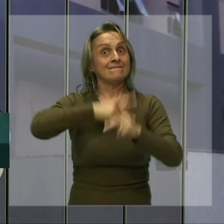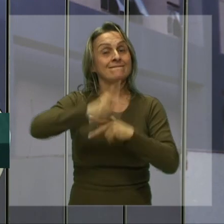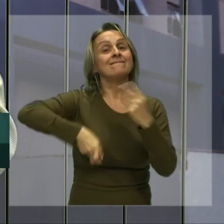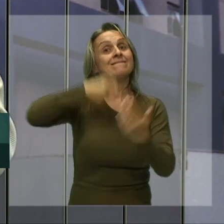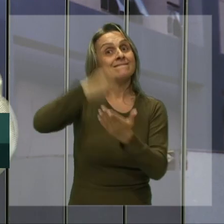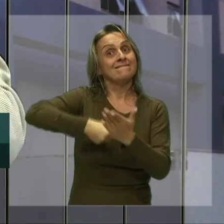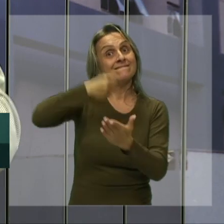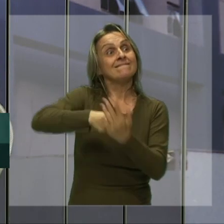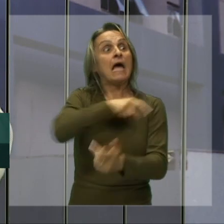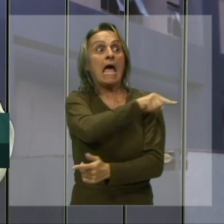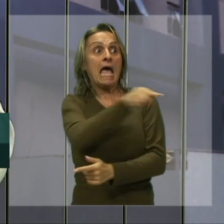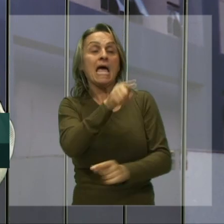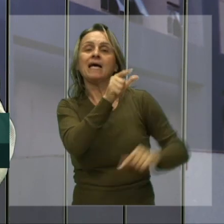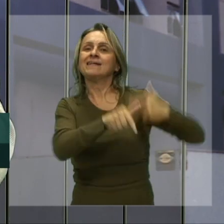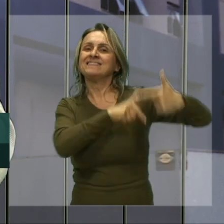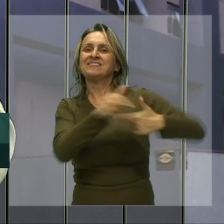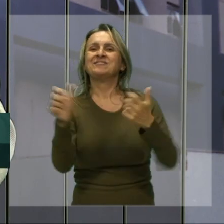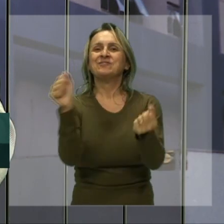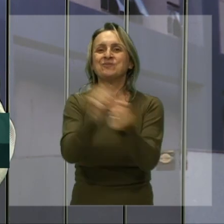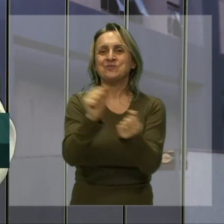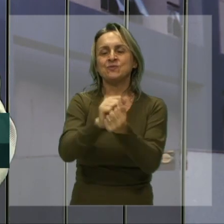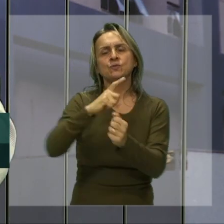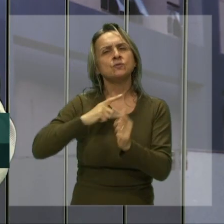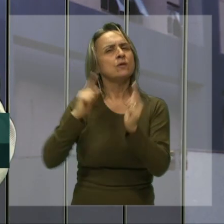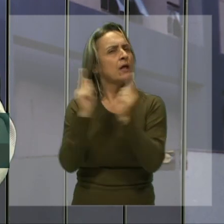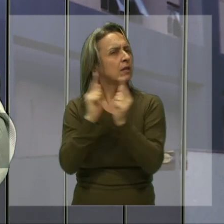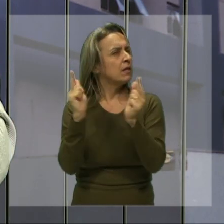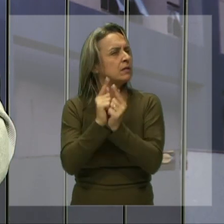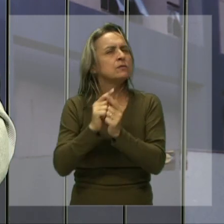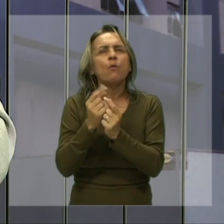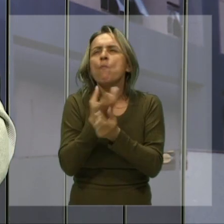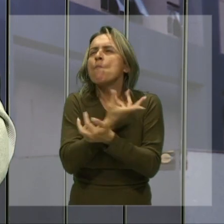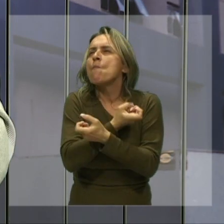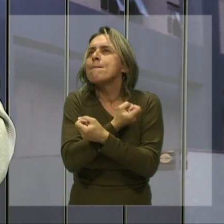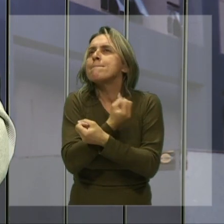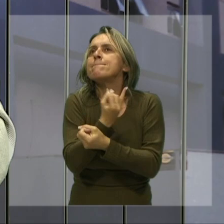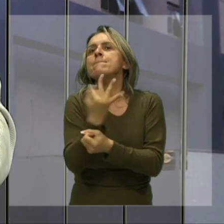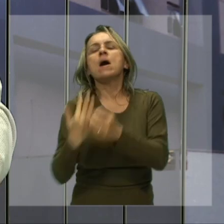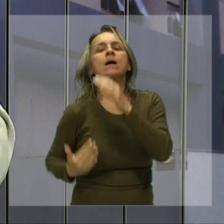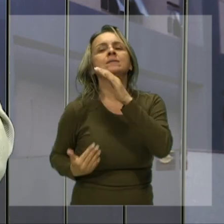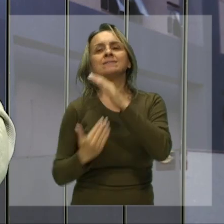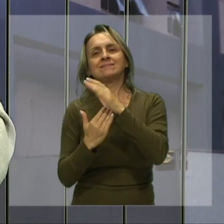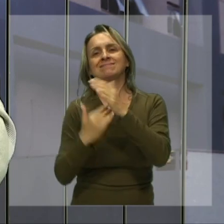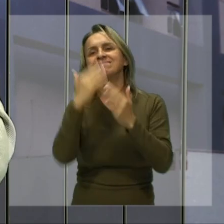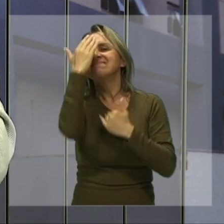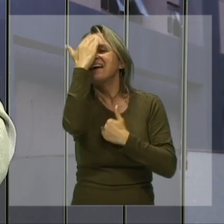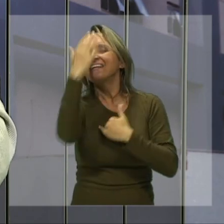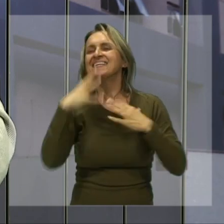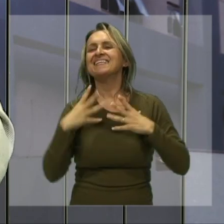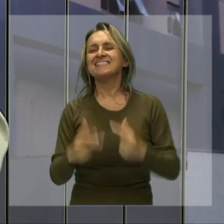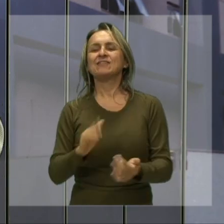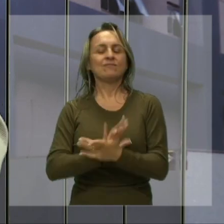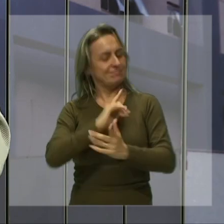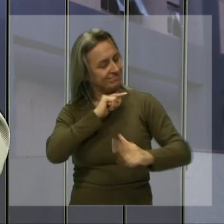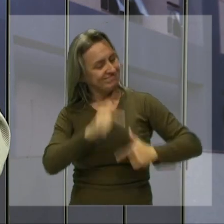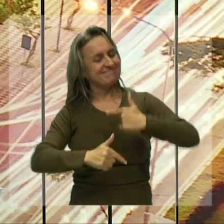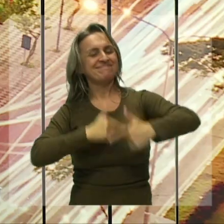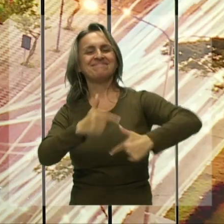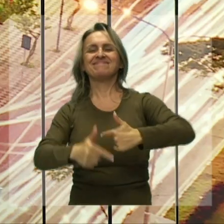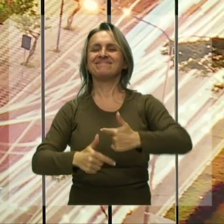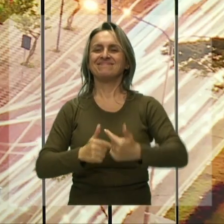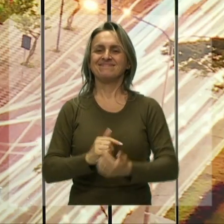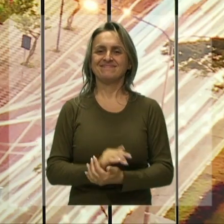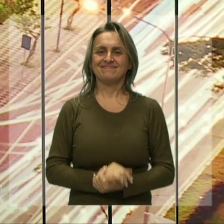transfiro aqui para eles e juntos a gente tem atendido o máximo possível da população. E agradecer a todos, estamos às ordens, vamos trabalhar, não